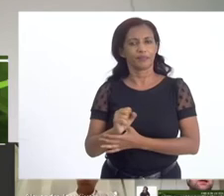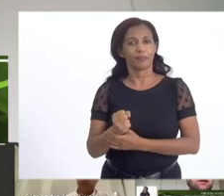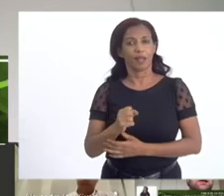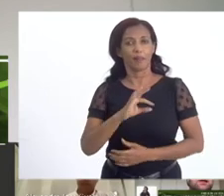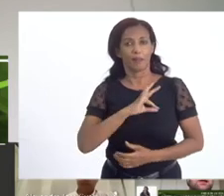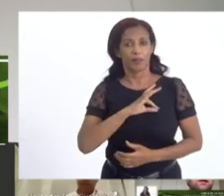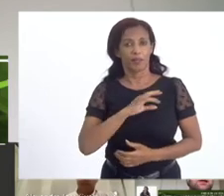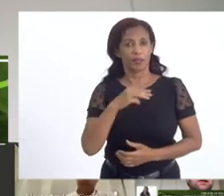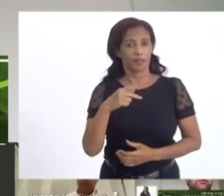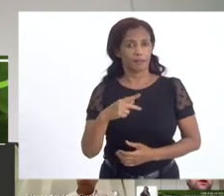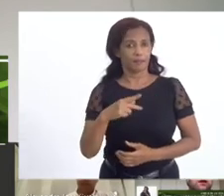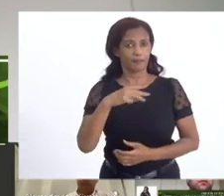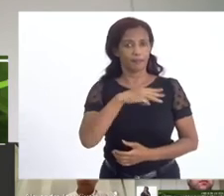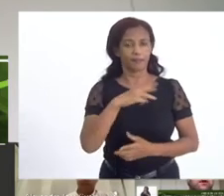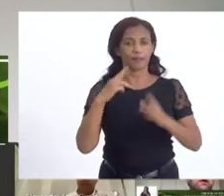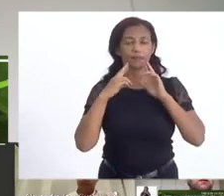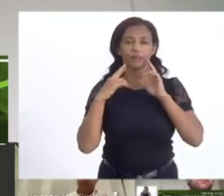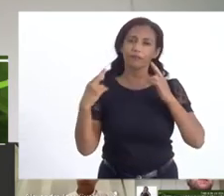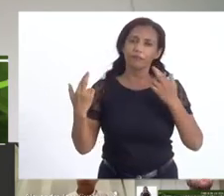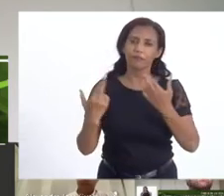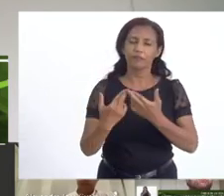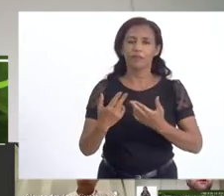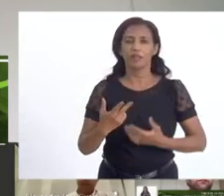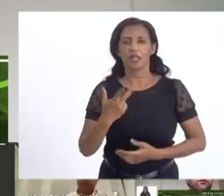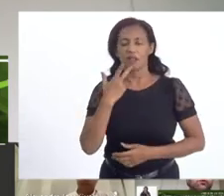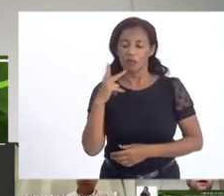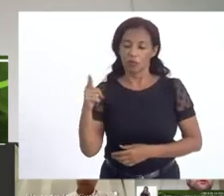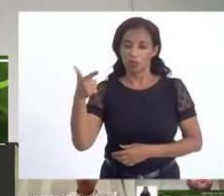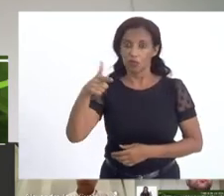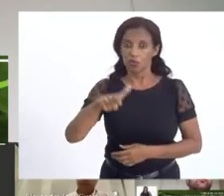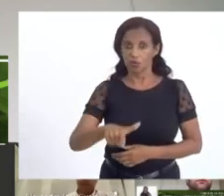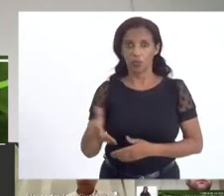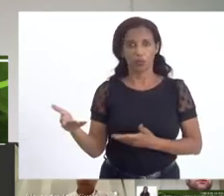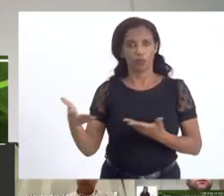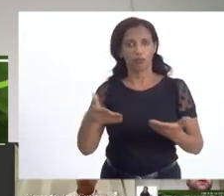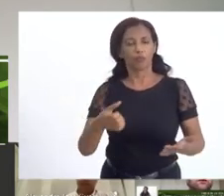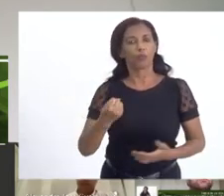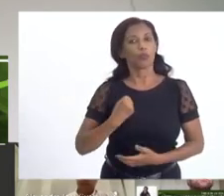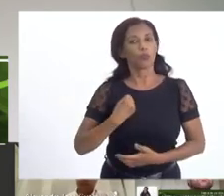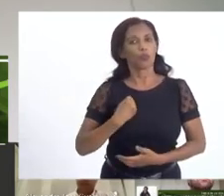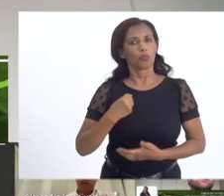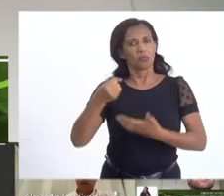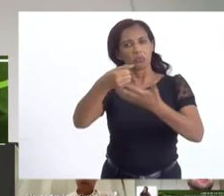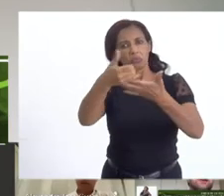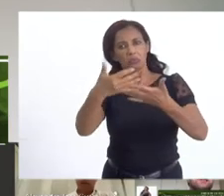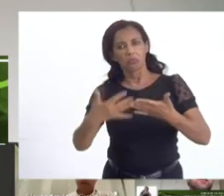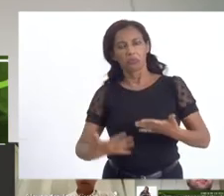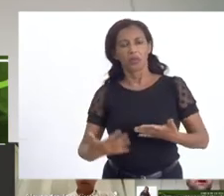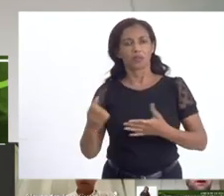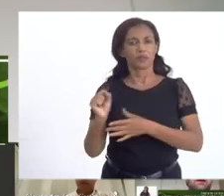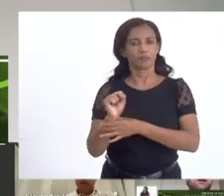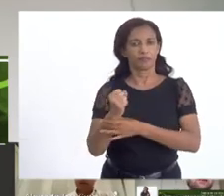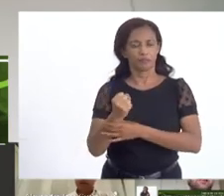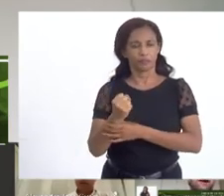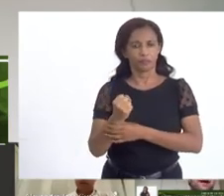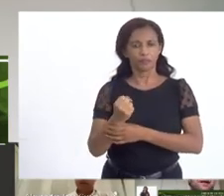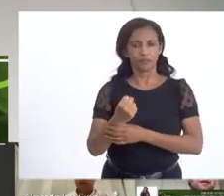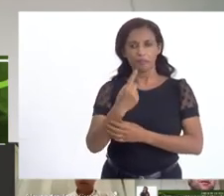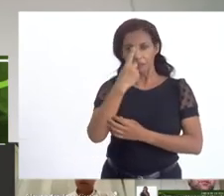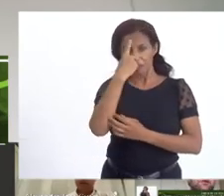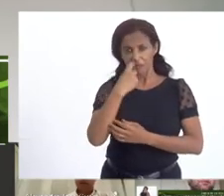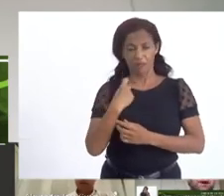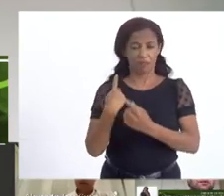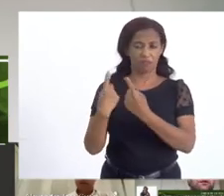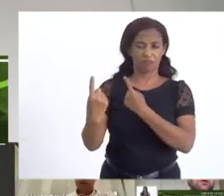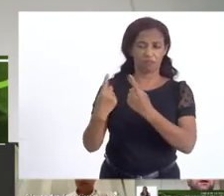Militar, e ele, uma reunião, mais uma vez foi colocado os números de segurança da linha vermelha e da linha amarela,